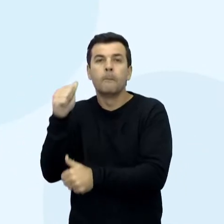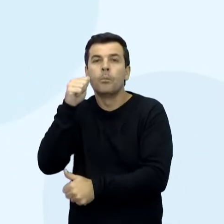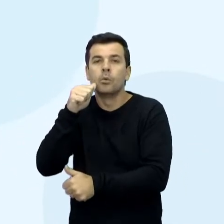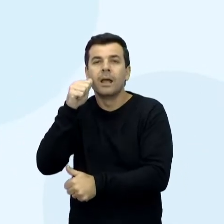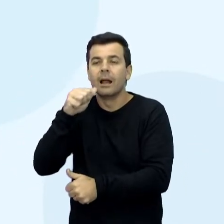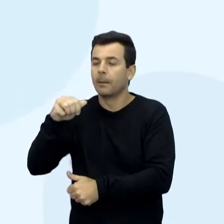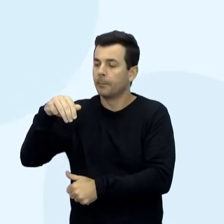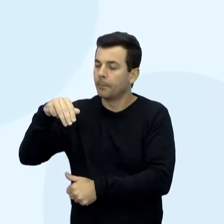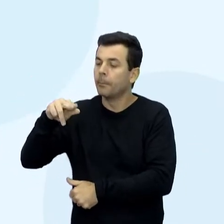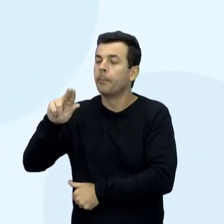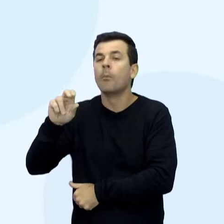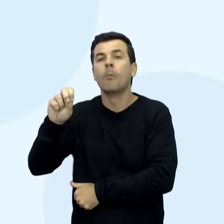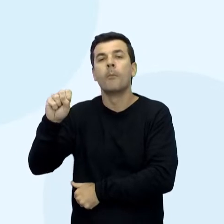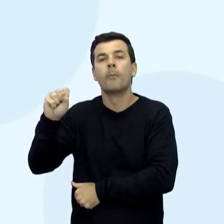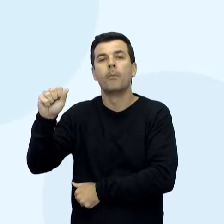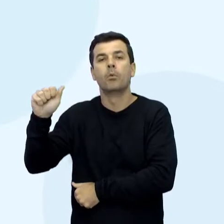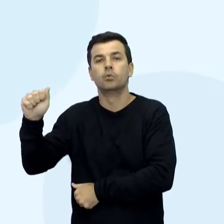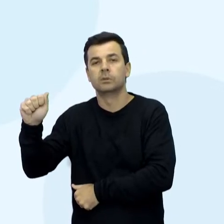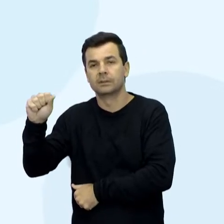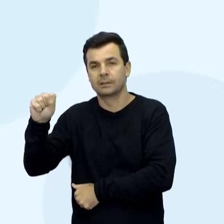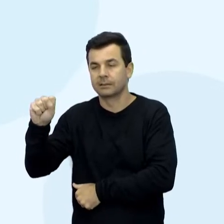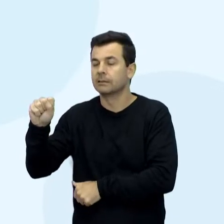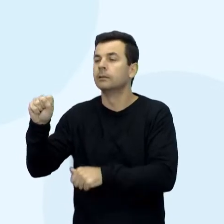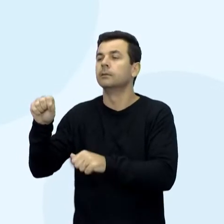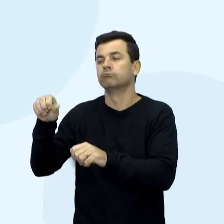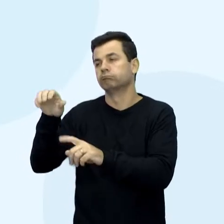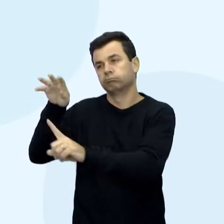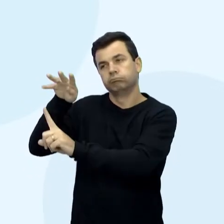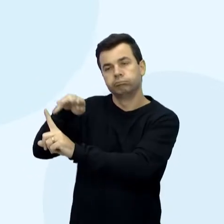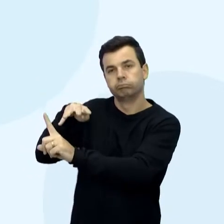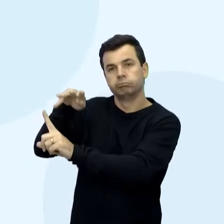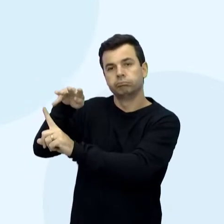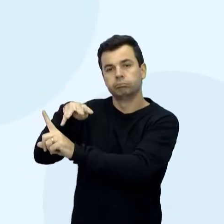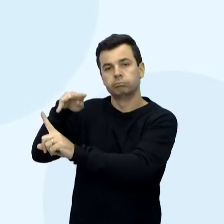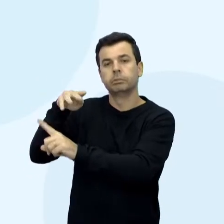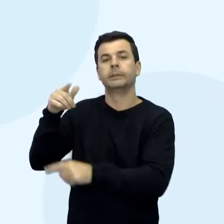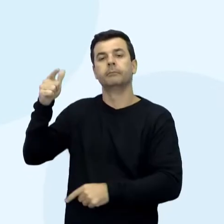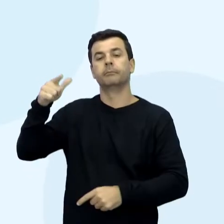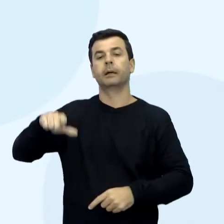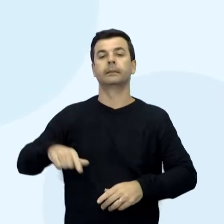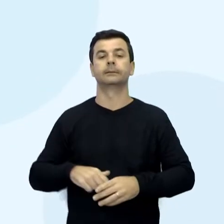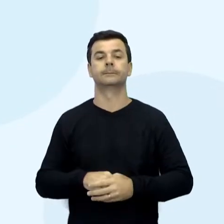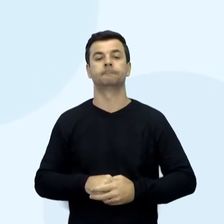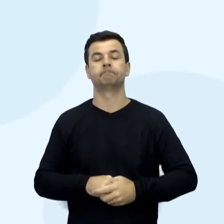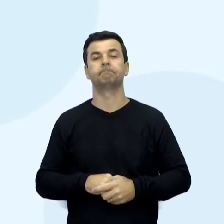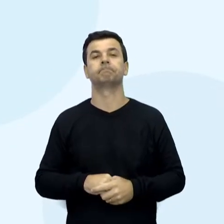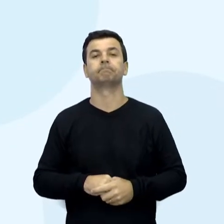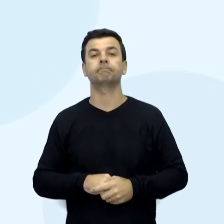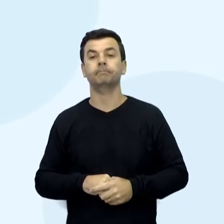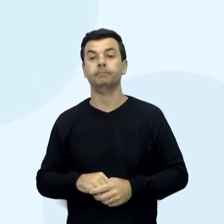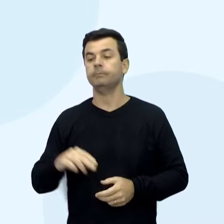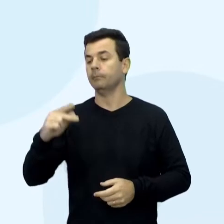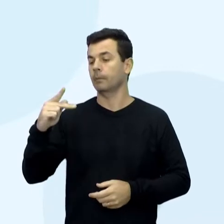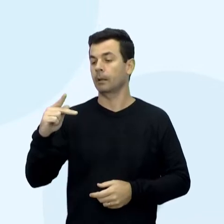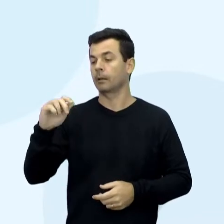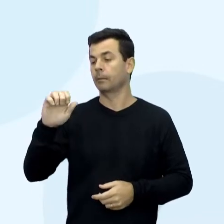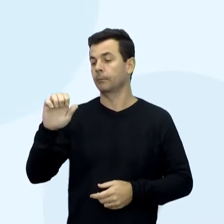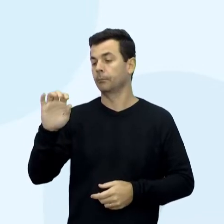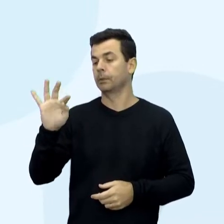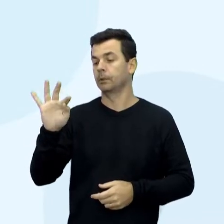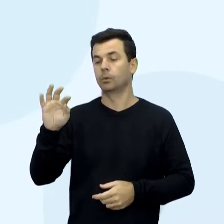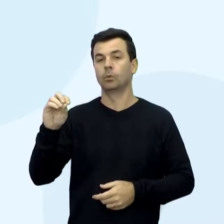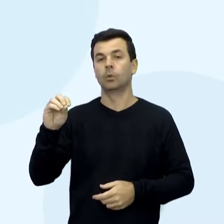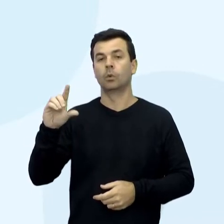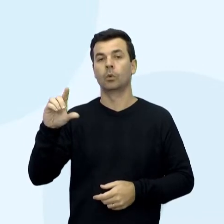e também nós tínhamos, vamos pegar aqui, há indícios de que Ptolomeu II,